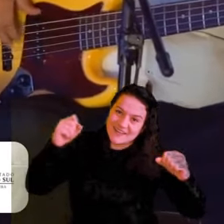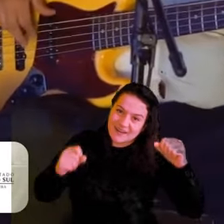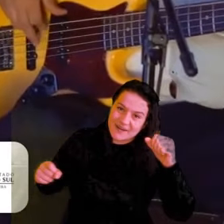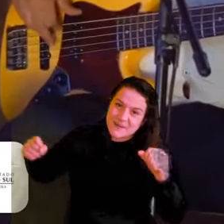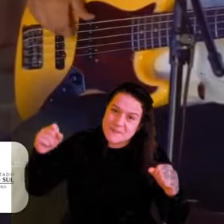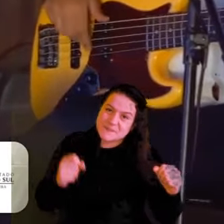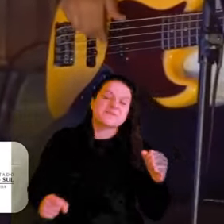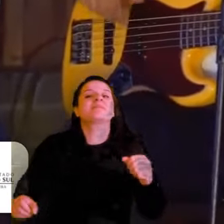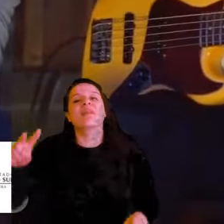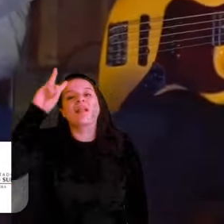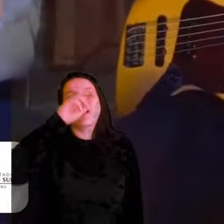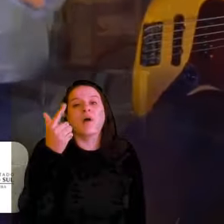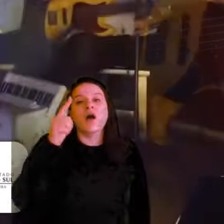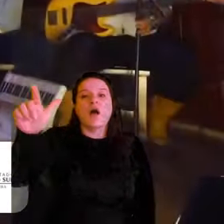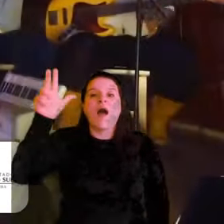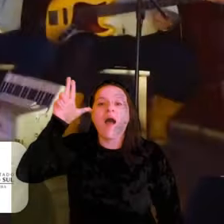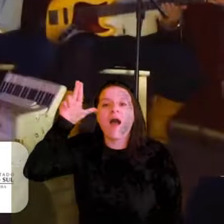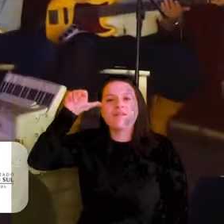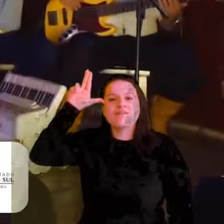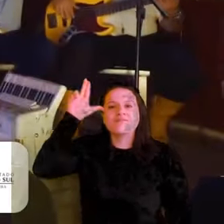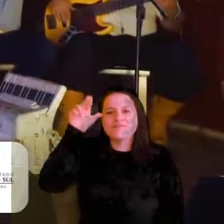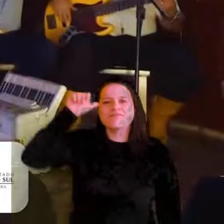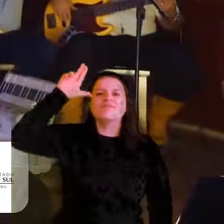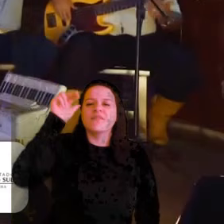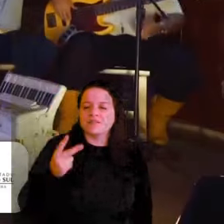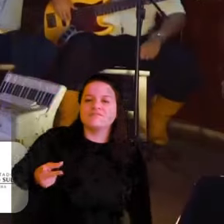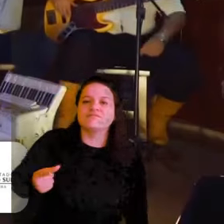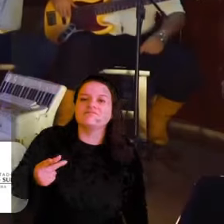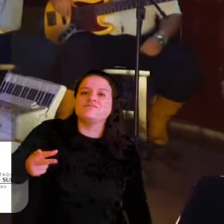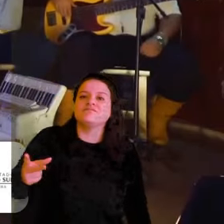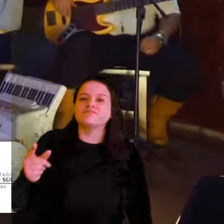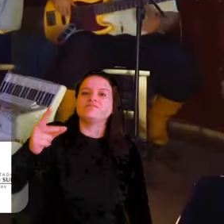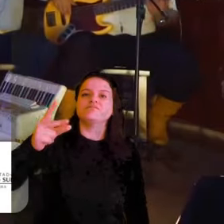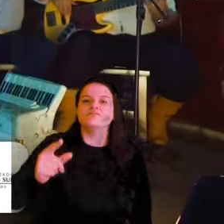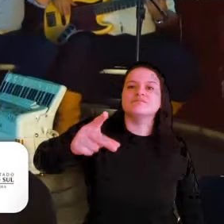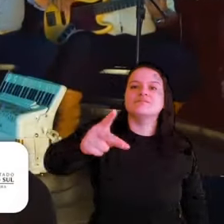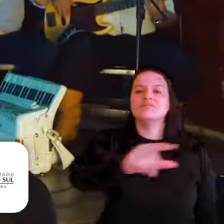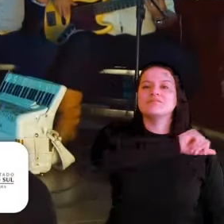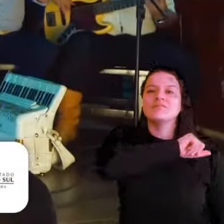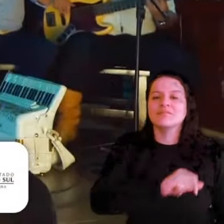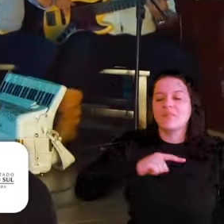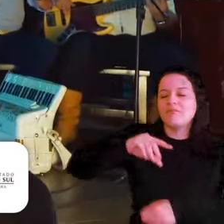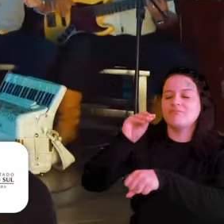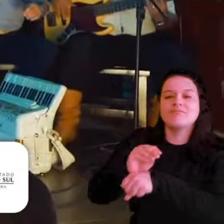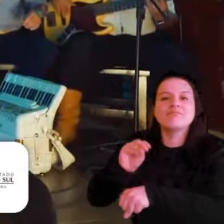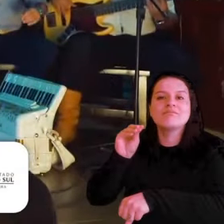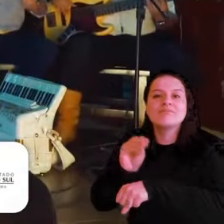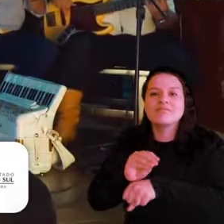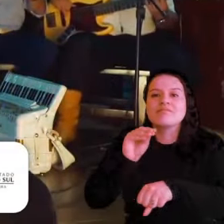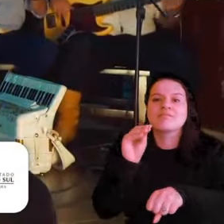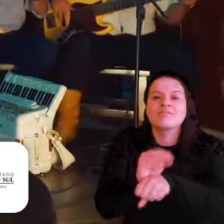Lembrei mais de uma aí, canhoto. Cavalo de bom campeiro é pingo pra toda lida. Crioulo, caixa